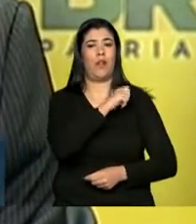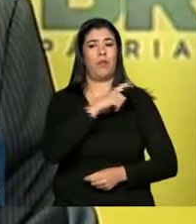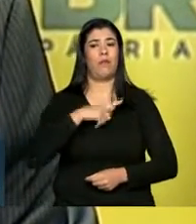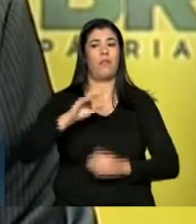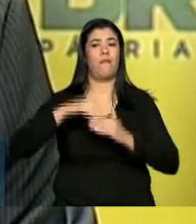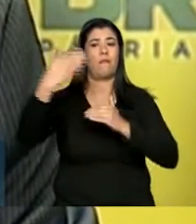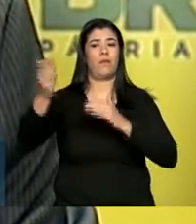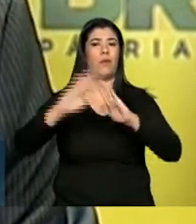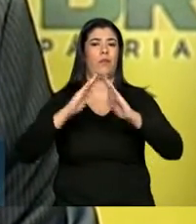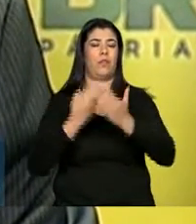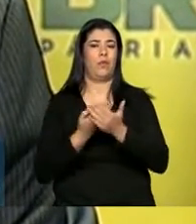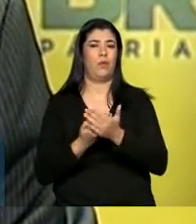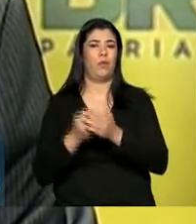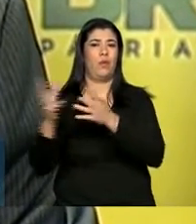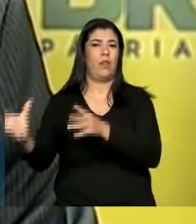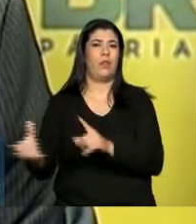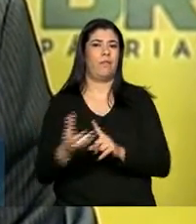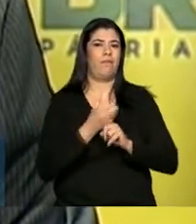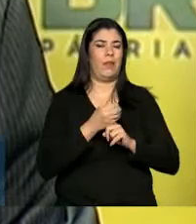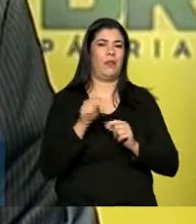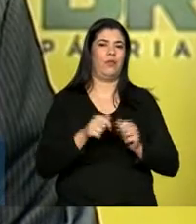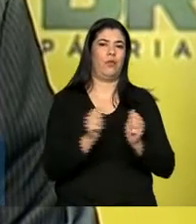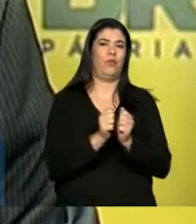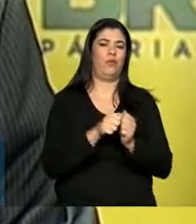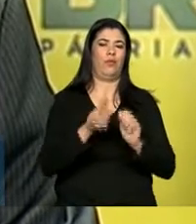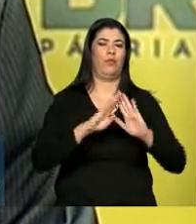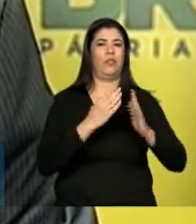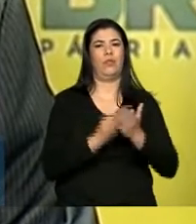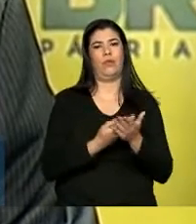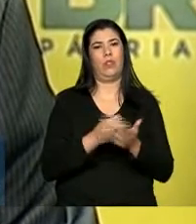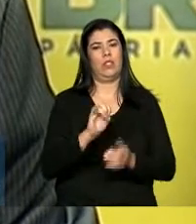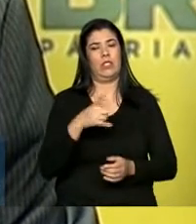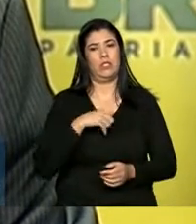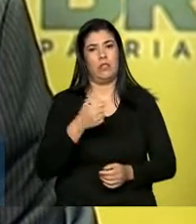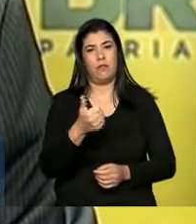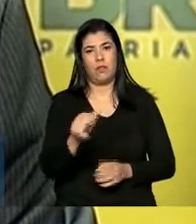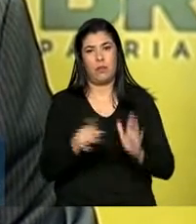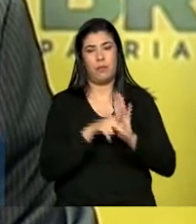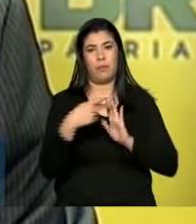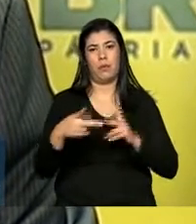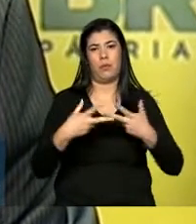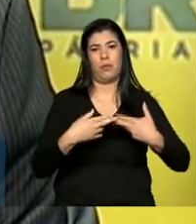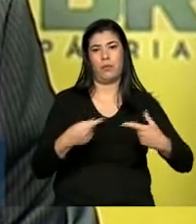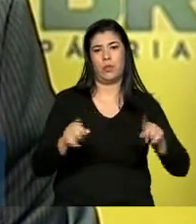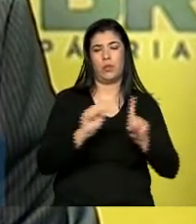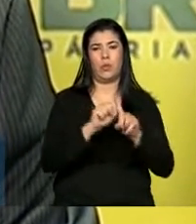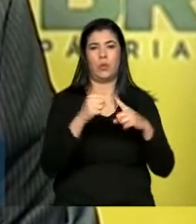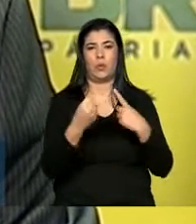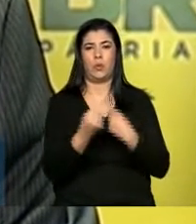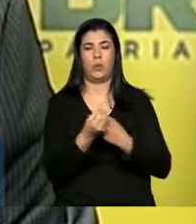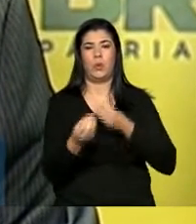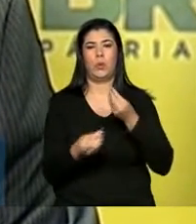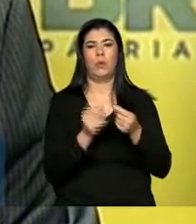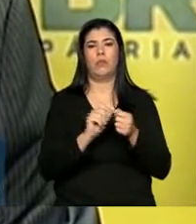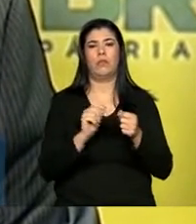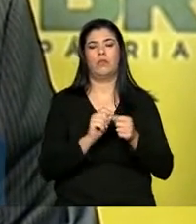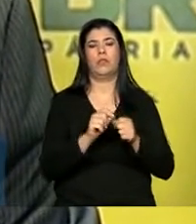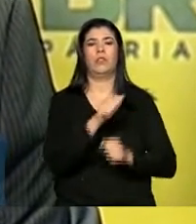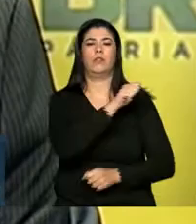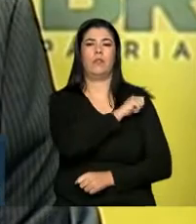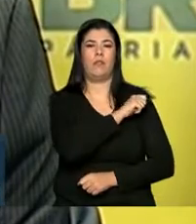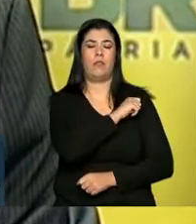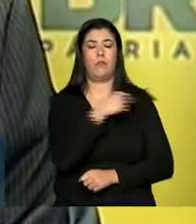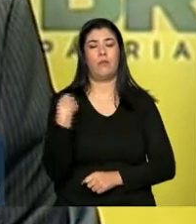escola. Então, se nós colocamos os dados sem levar em conta a condição social dos alunos,